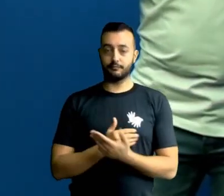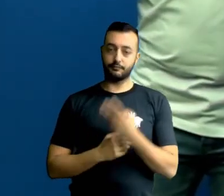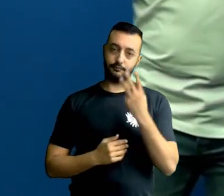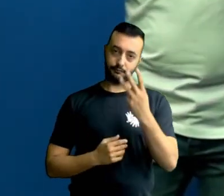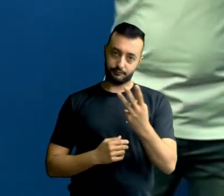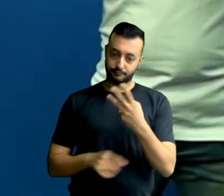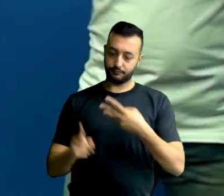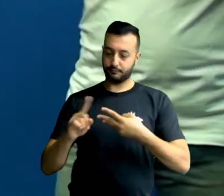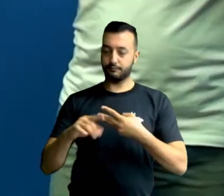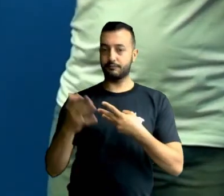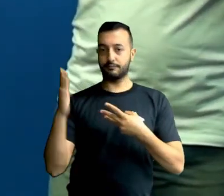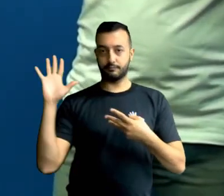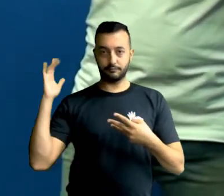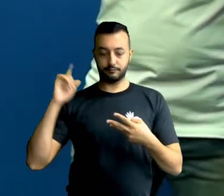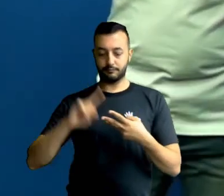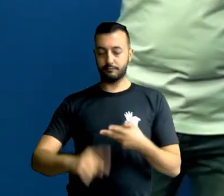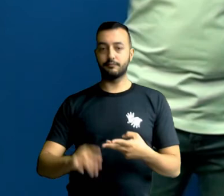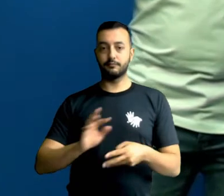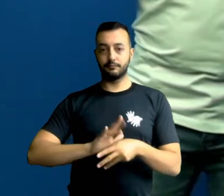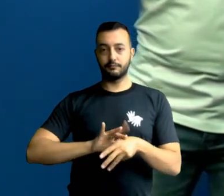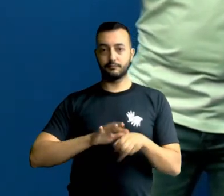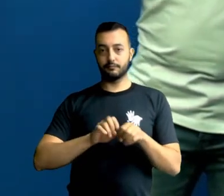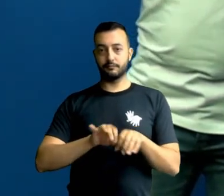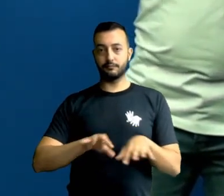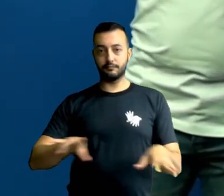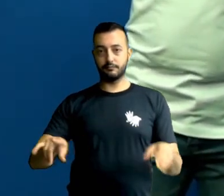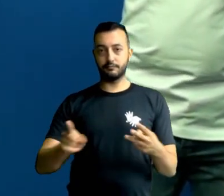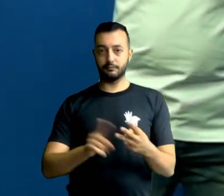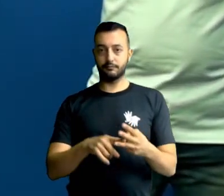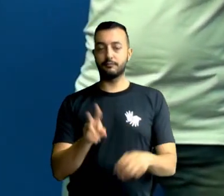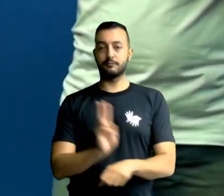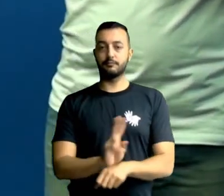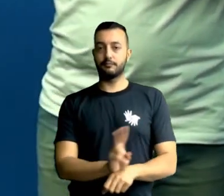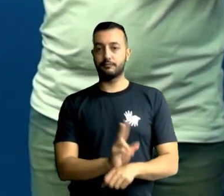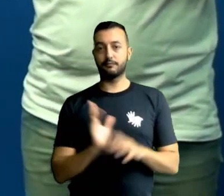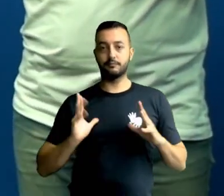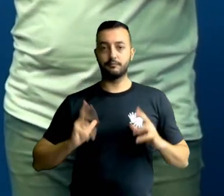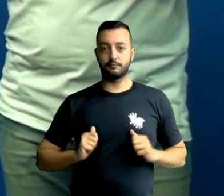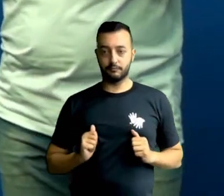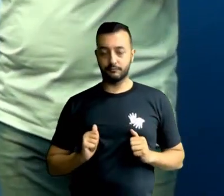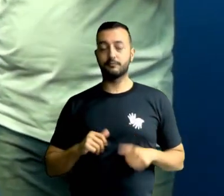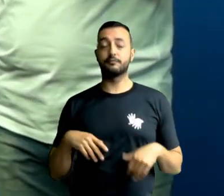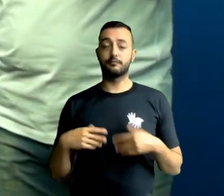áreas: na vigilância ambiental, na vigilância epidemiológica, na vigilância sanitária.